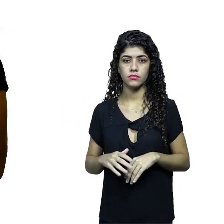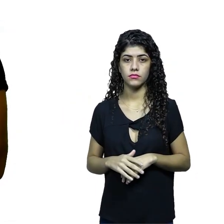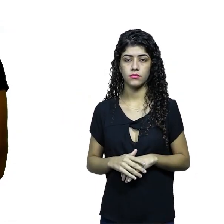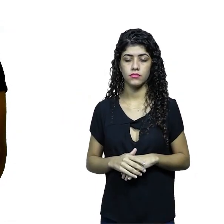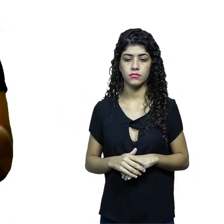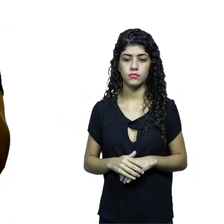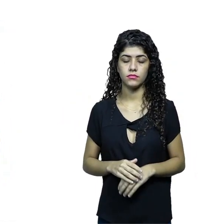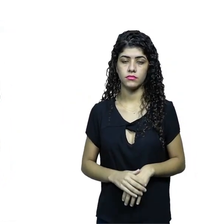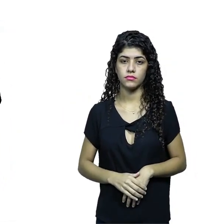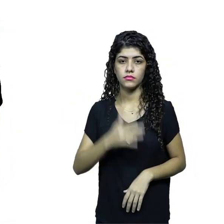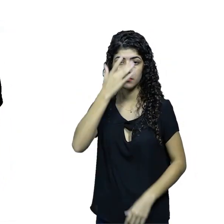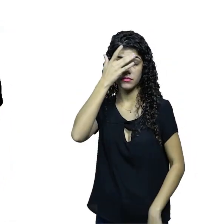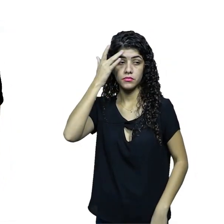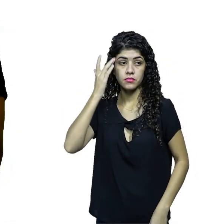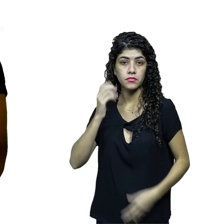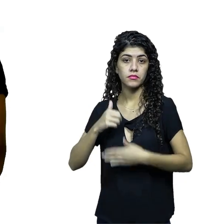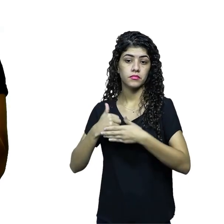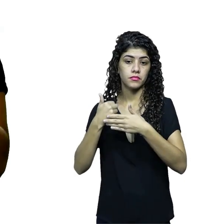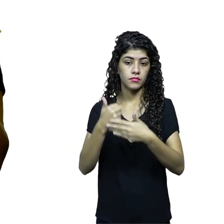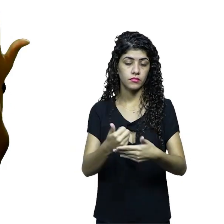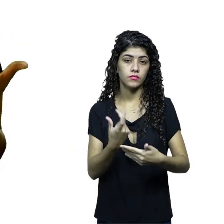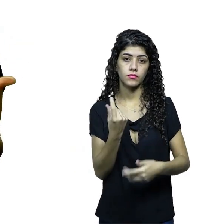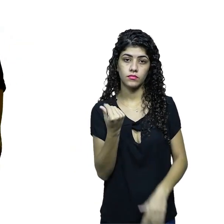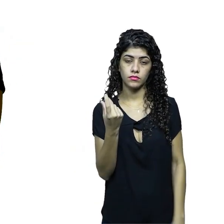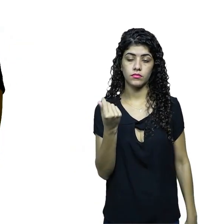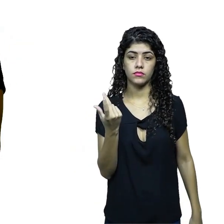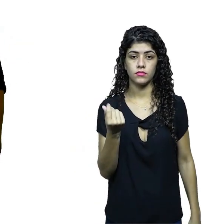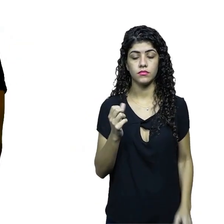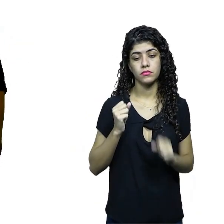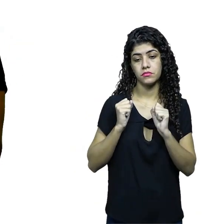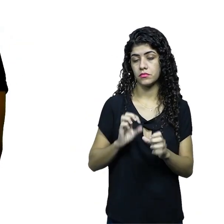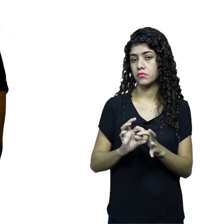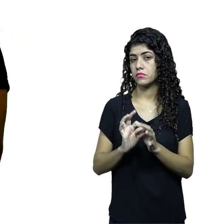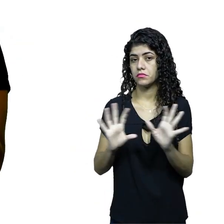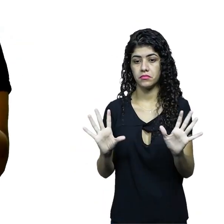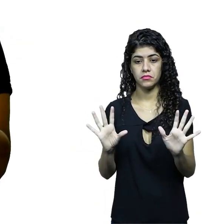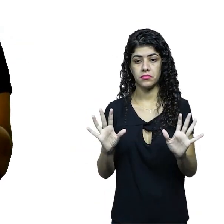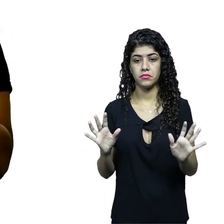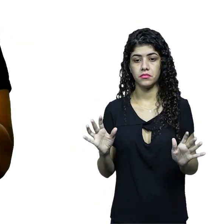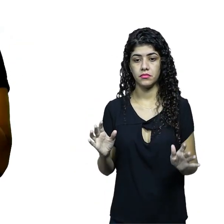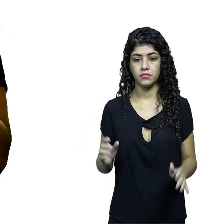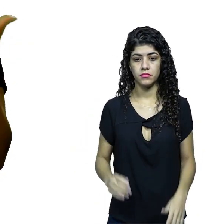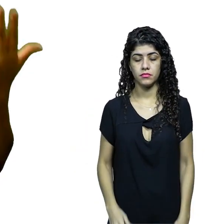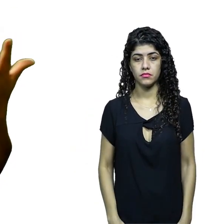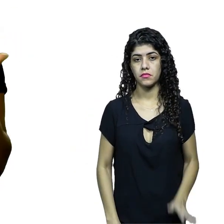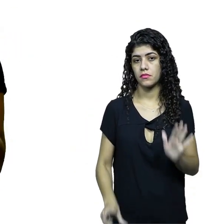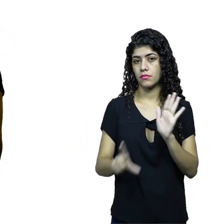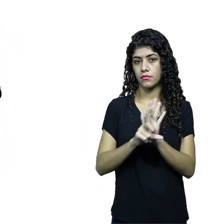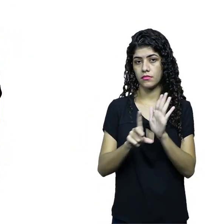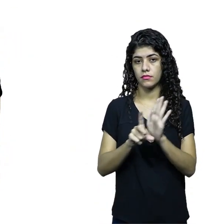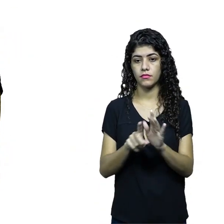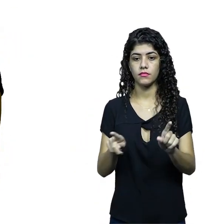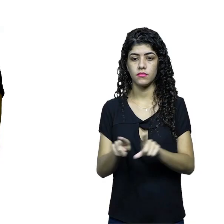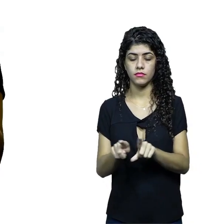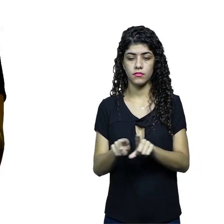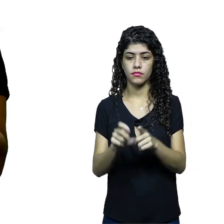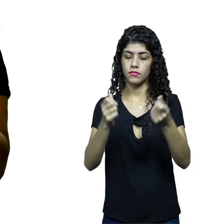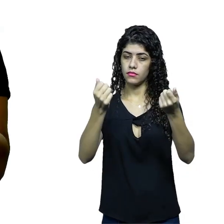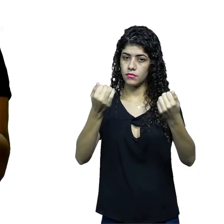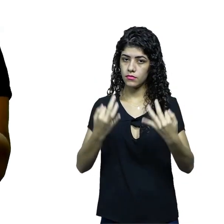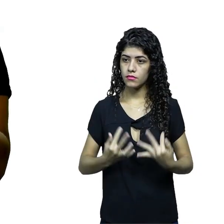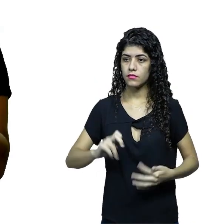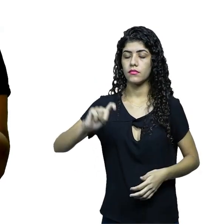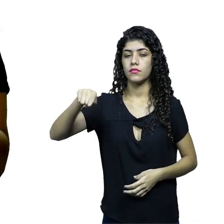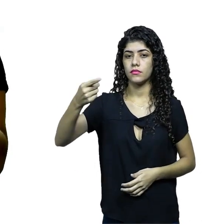possibilidades do seu projeto. Patrocínios, você pode conseguir patrocínios livres, pode ser patrocínios através de leis, que isso vai